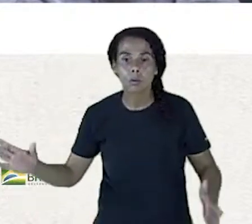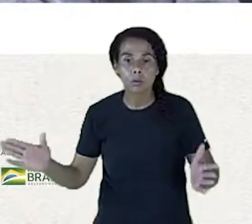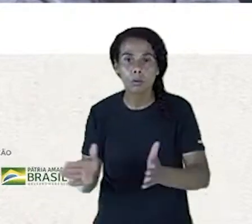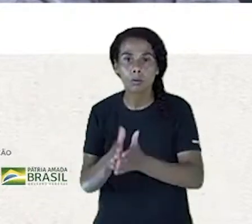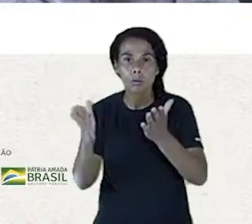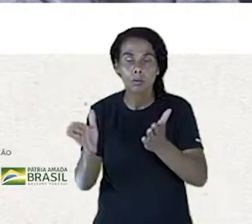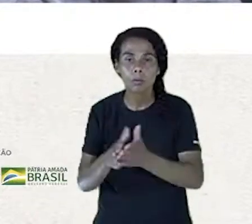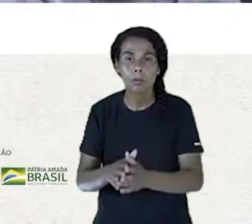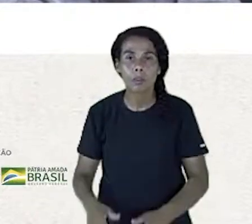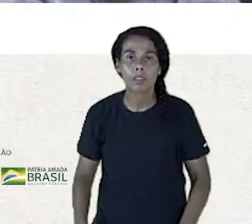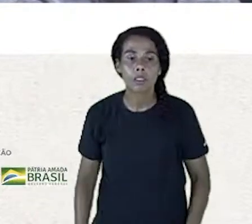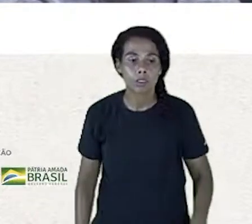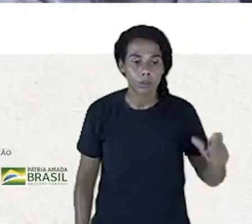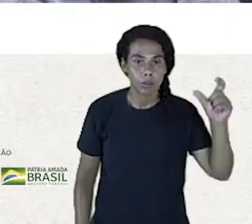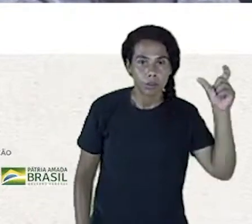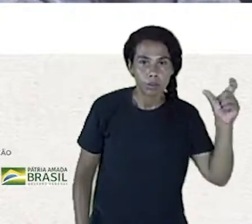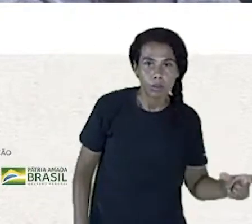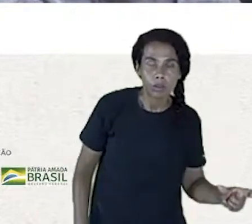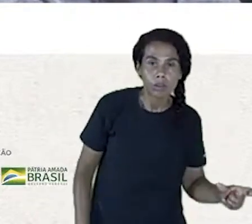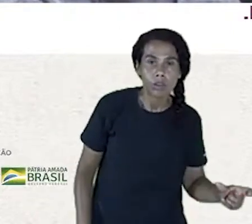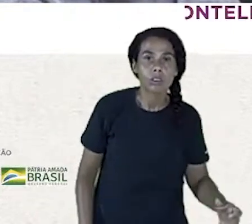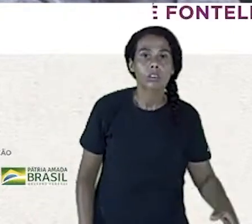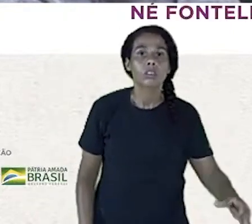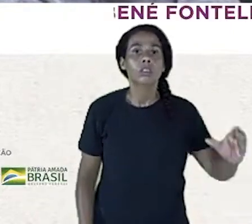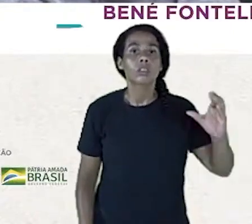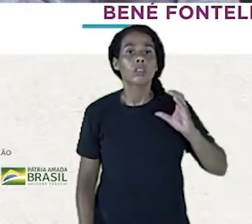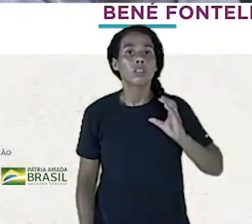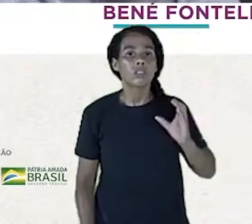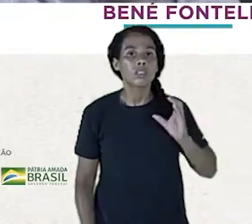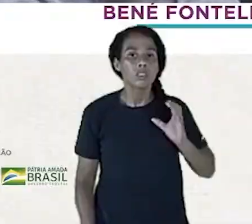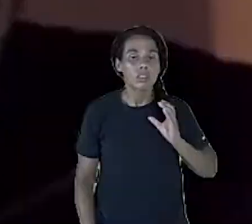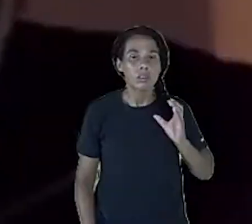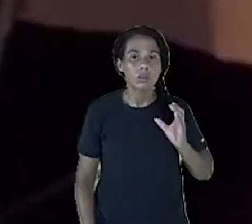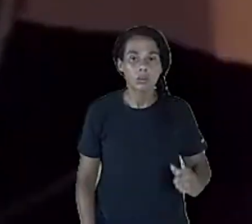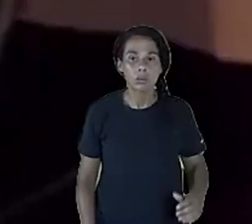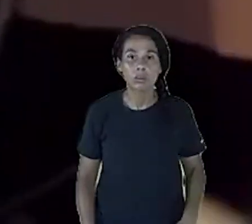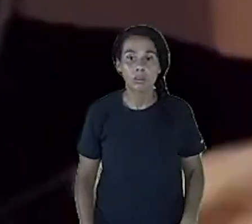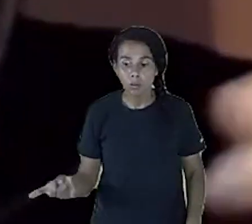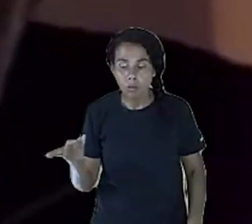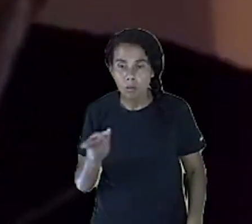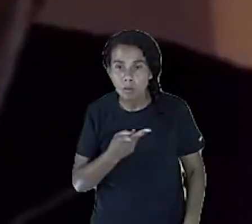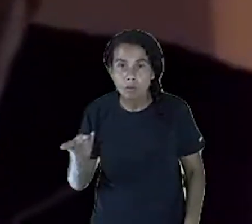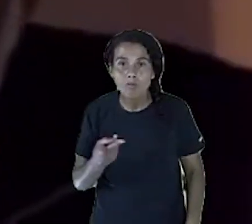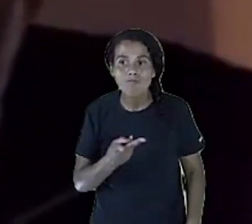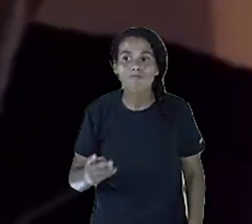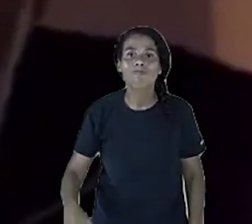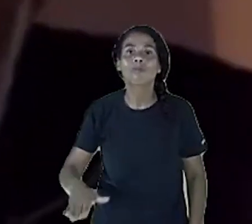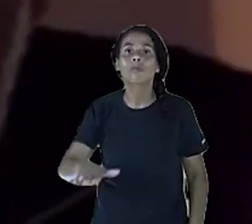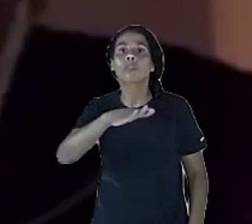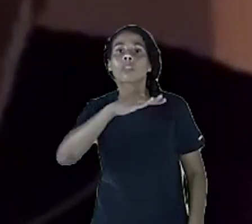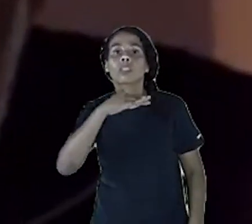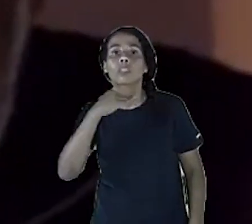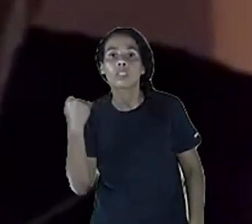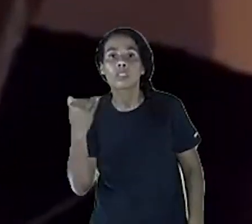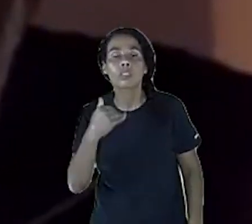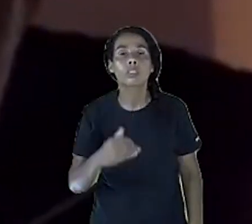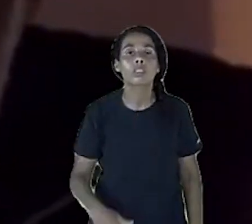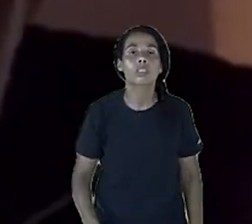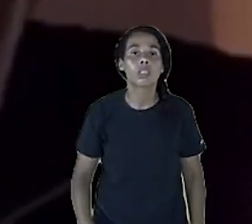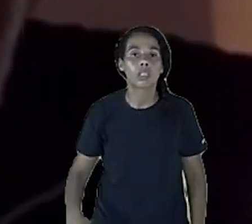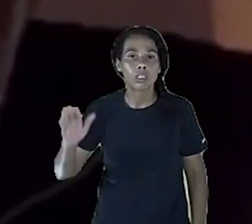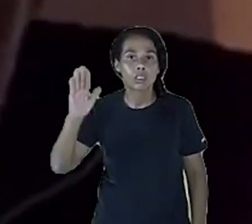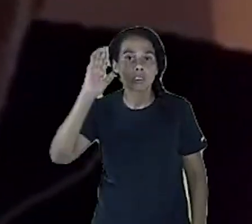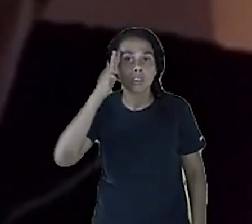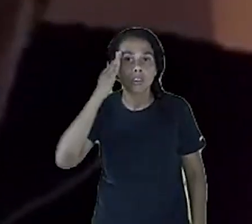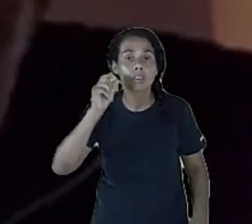a crueldade de uns contra outros? Quanto a pandemia tem nos revelado sobre